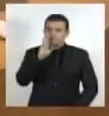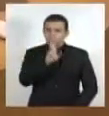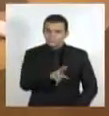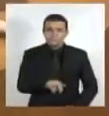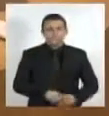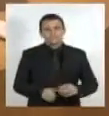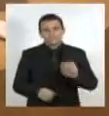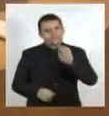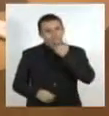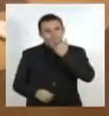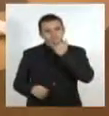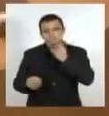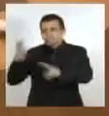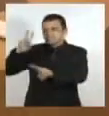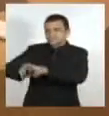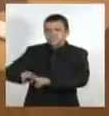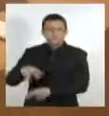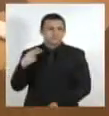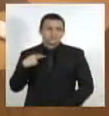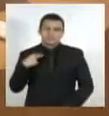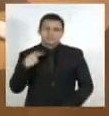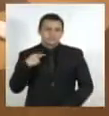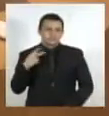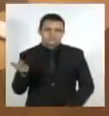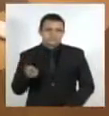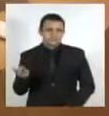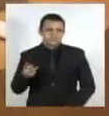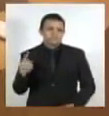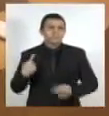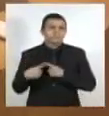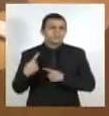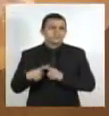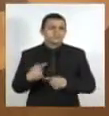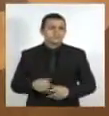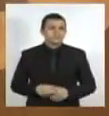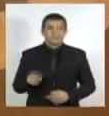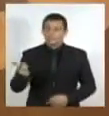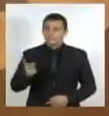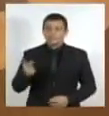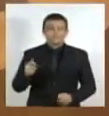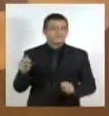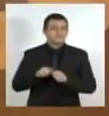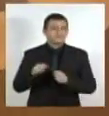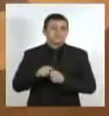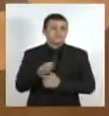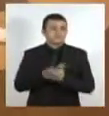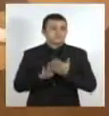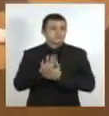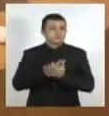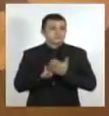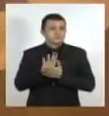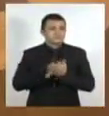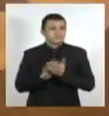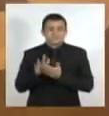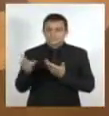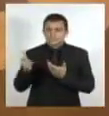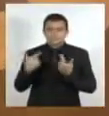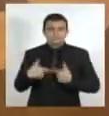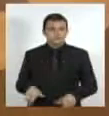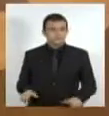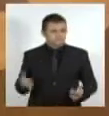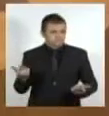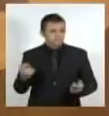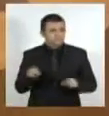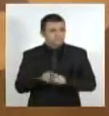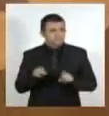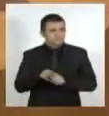Cafeteira e nem o Hilton Rodrigues, porque eles não fizeram nada que o justifique e, além do mais, a informação